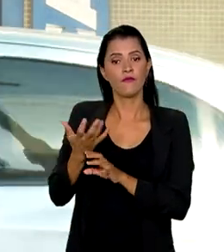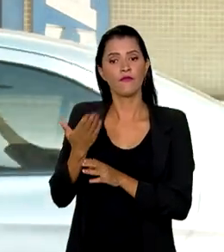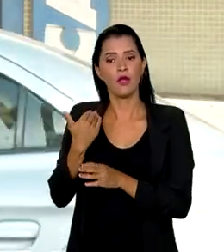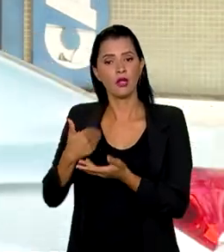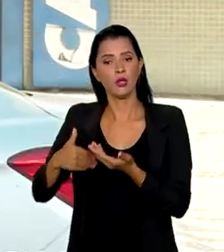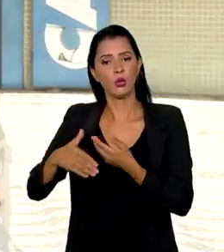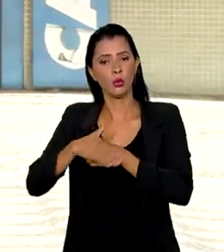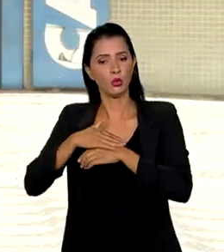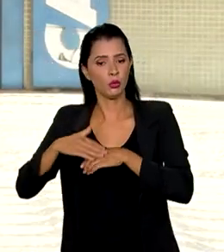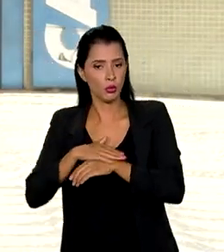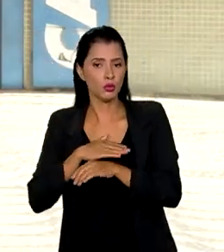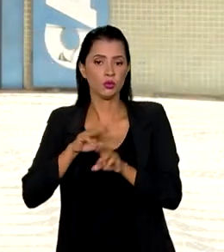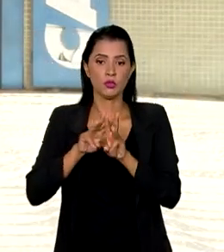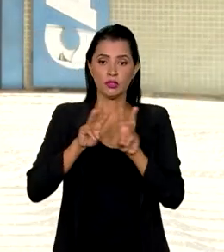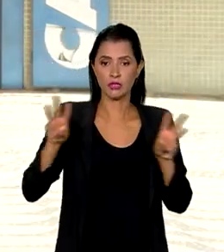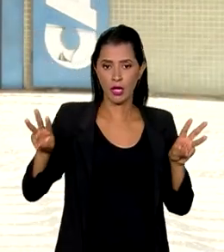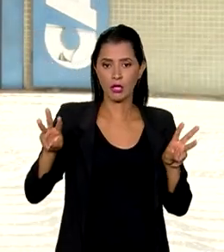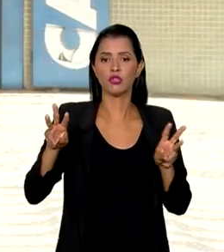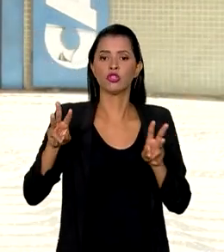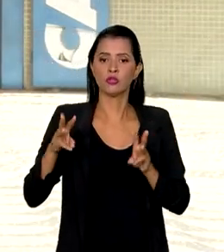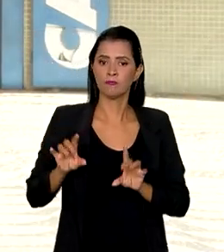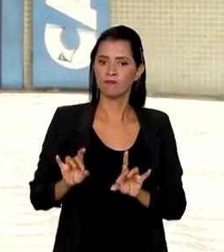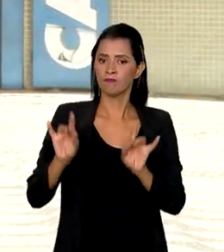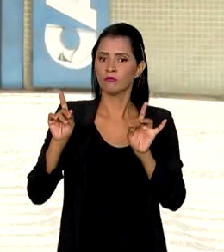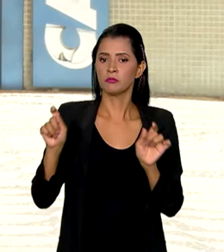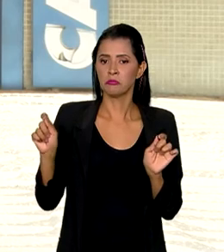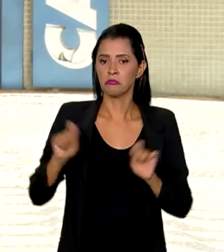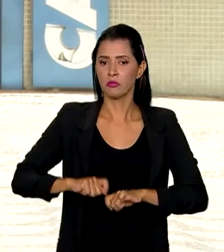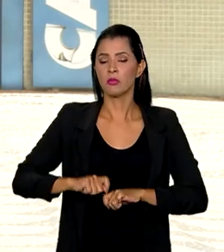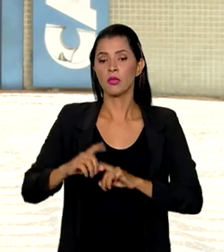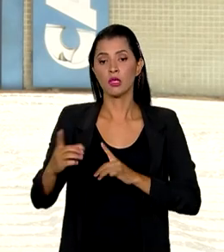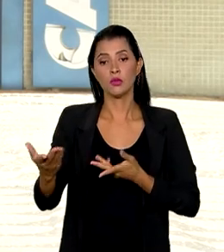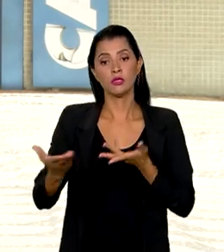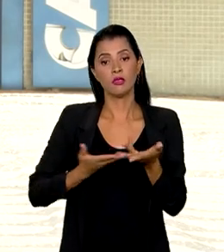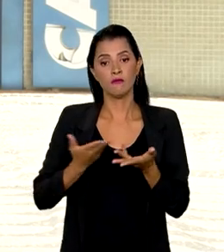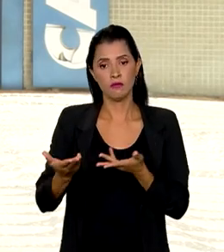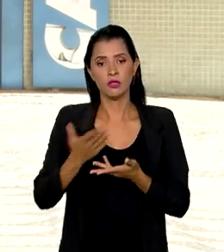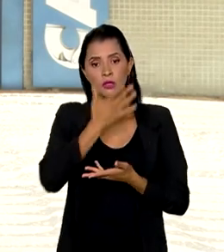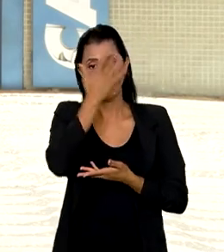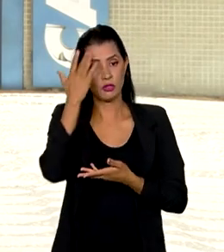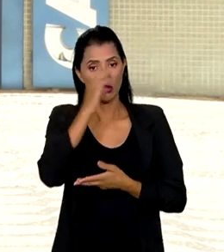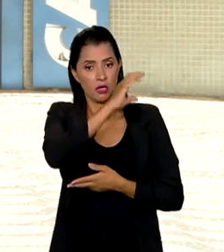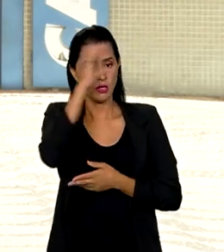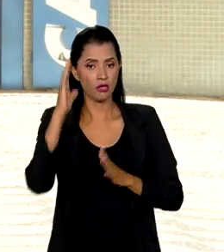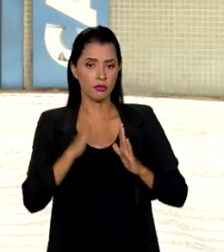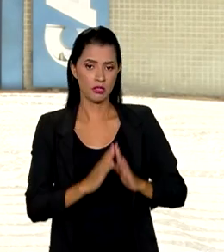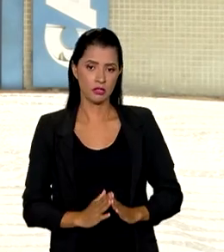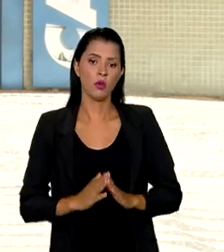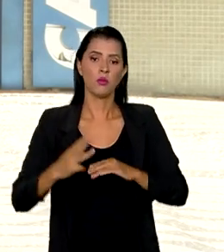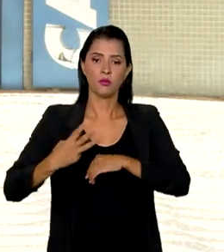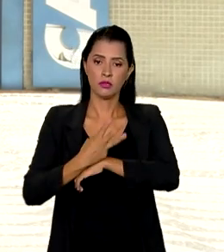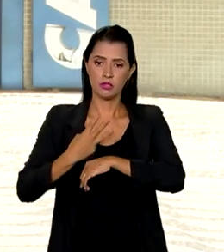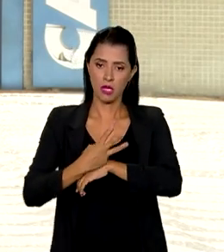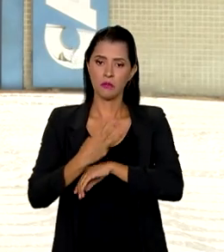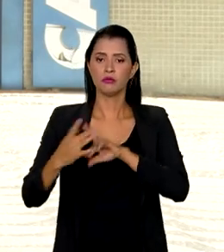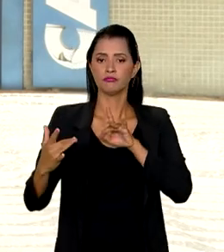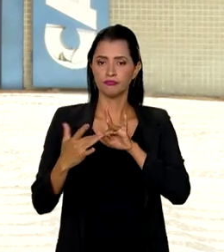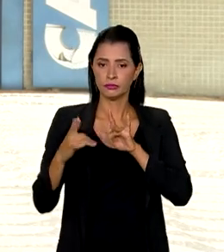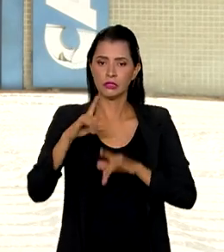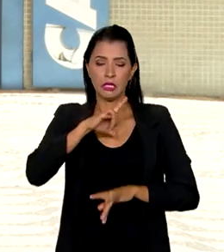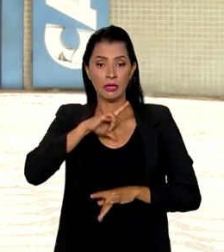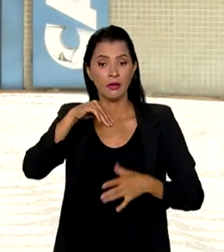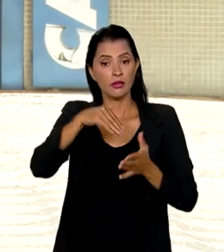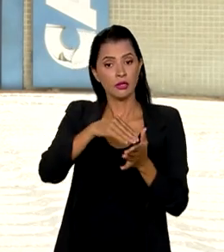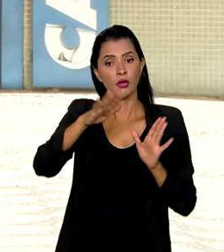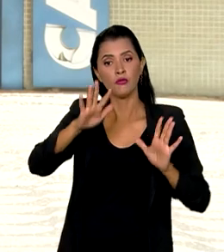com um atendimento mais especializado e o serviço ao cliente da habitação pelo WhatsApp. Até o final do ano, o